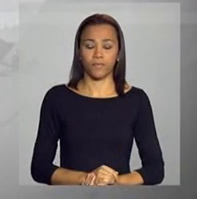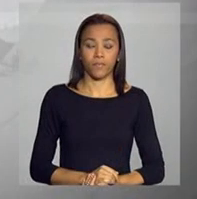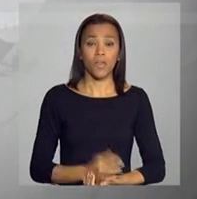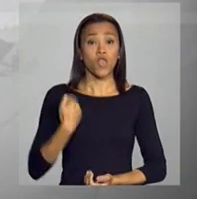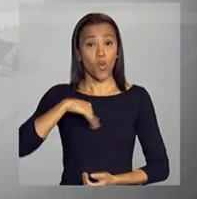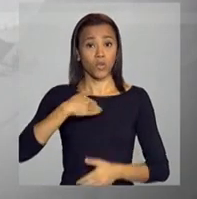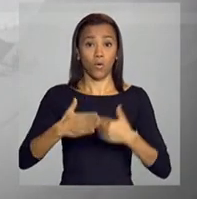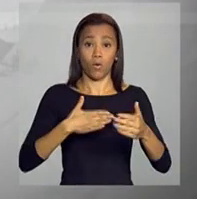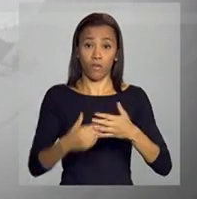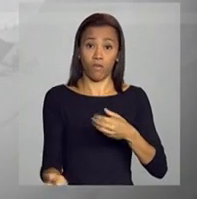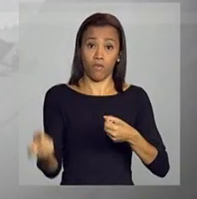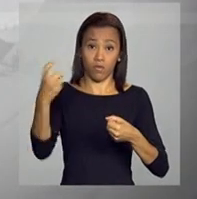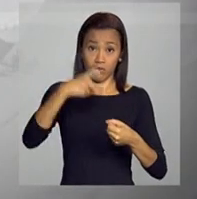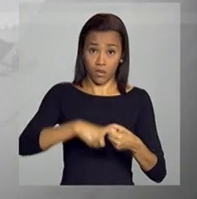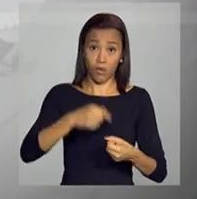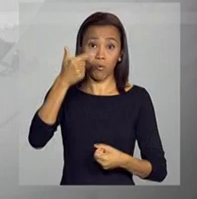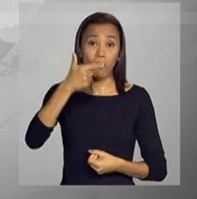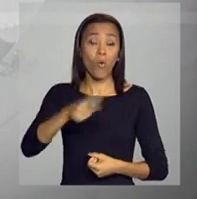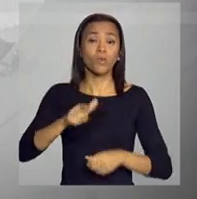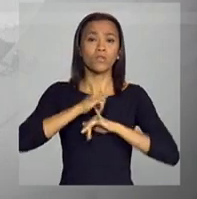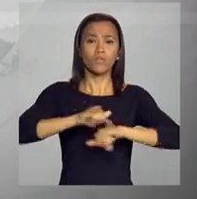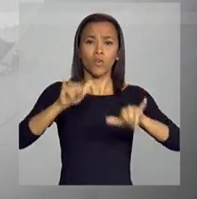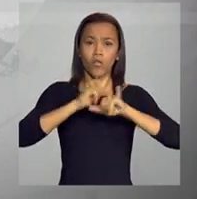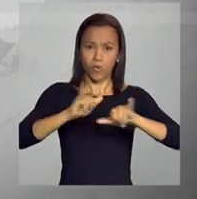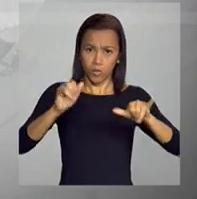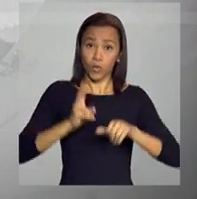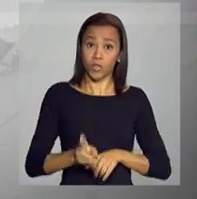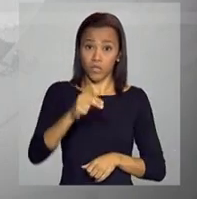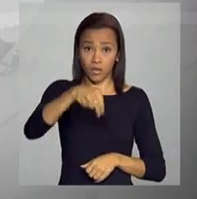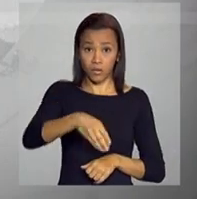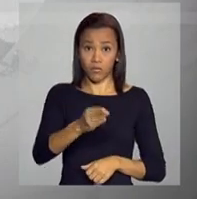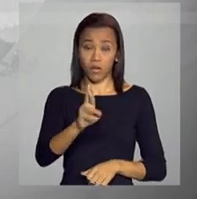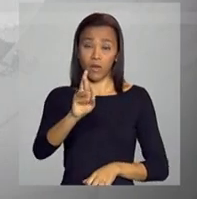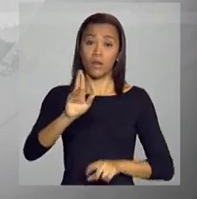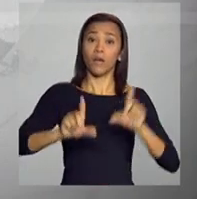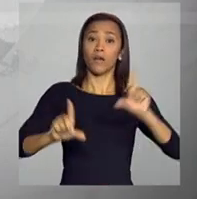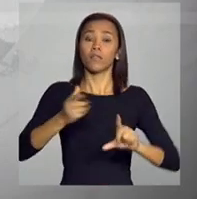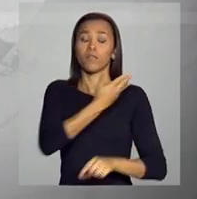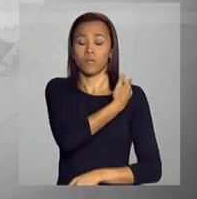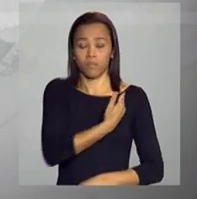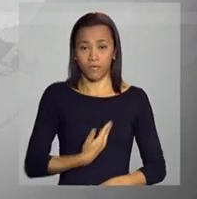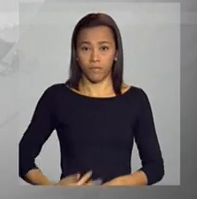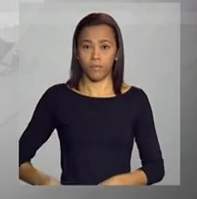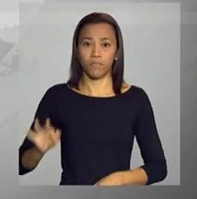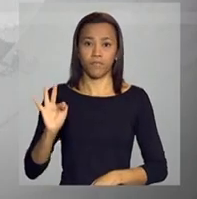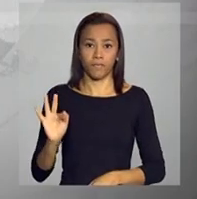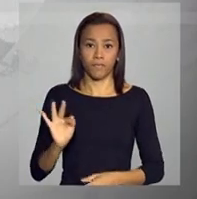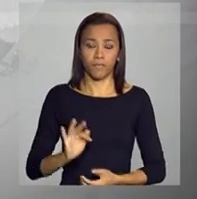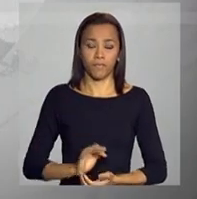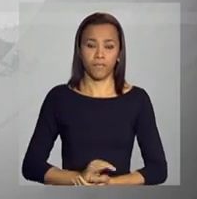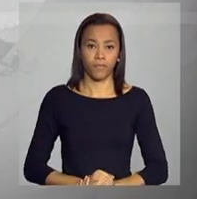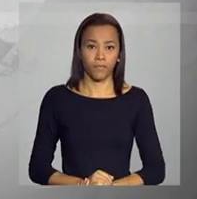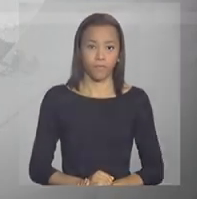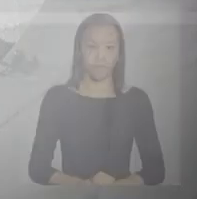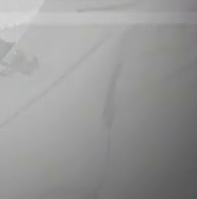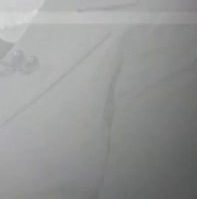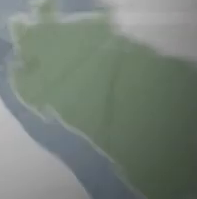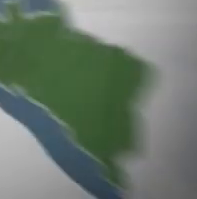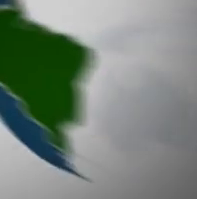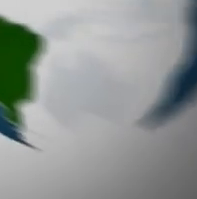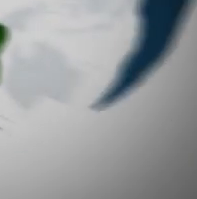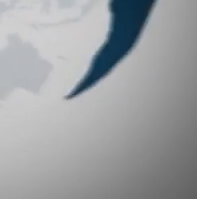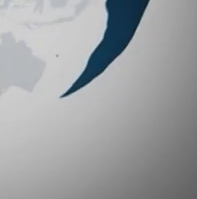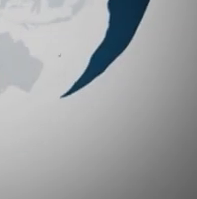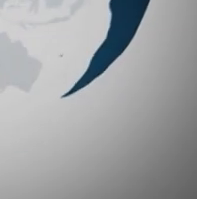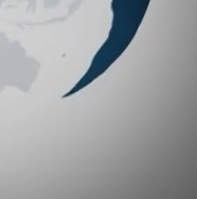E nós podemos voltar a qualquer momento com outras informações. Continue com a gente na NBR, a TV do Governo Federal.